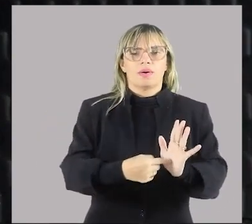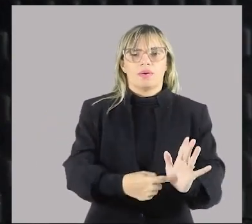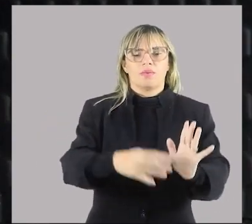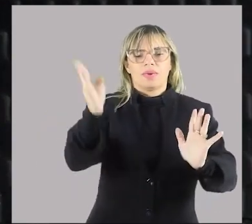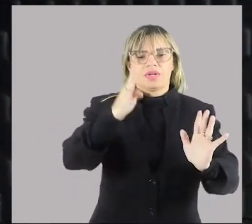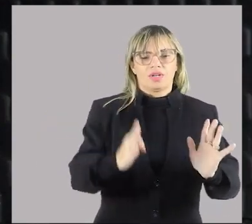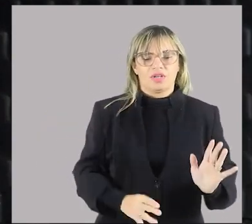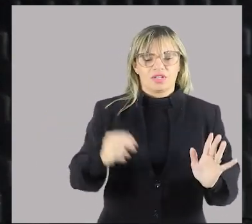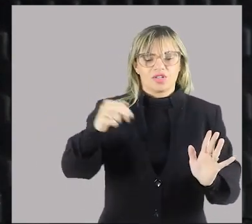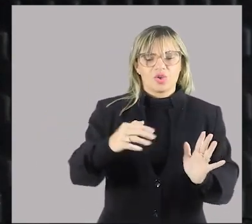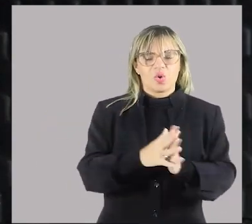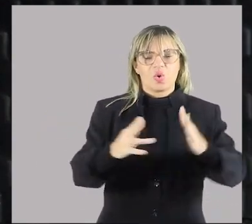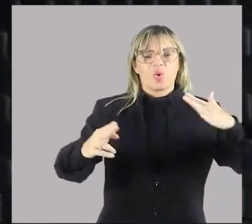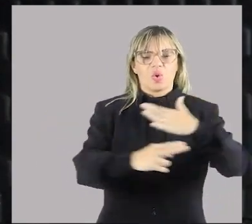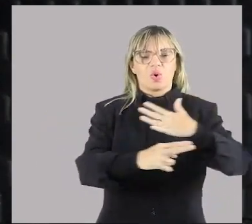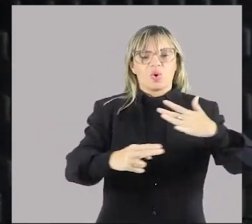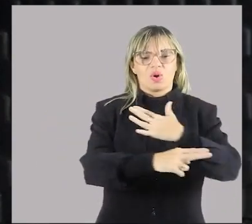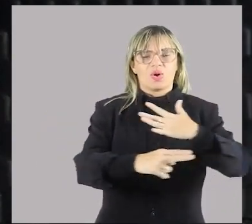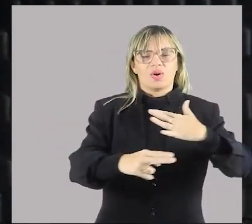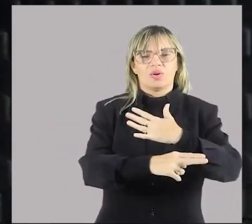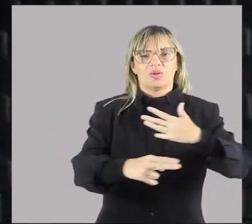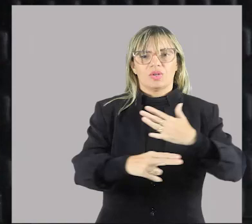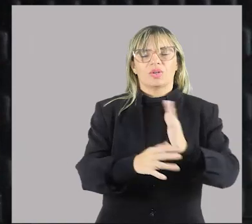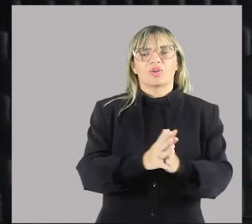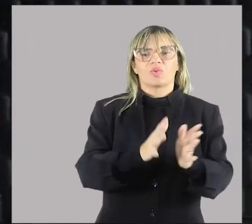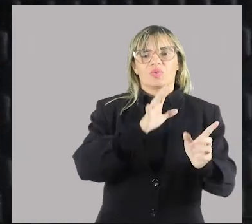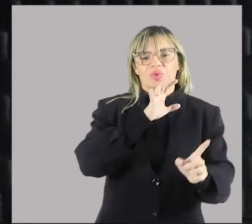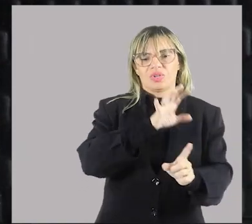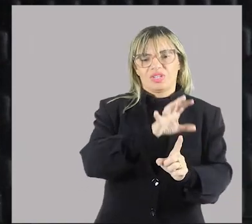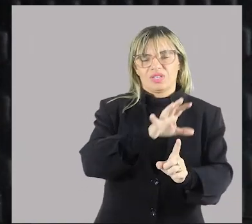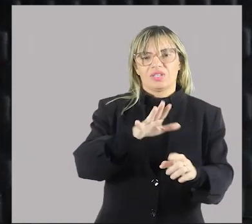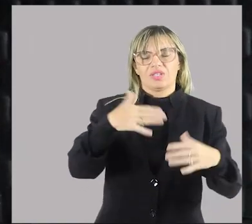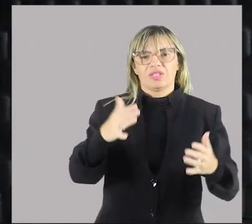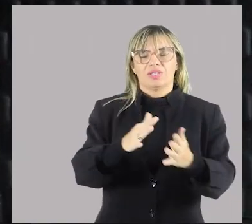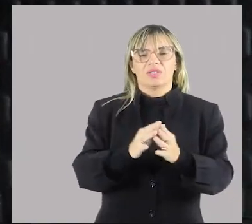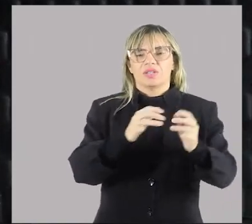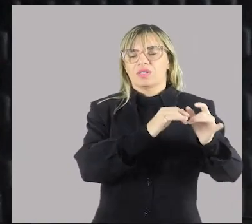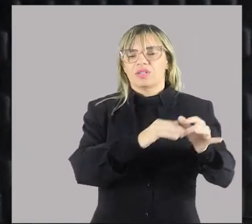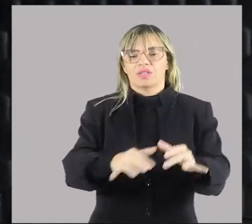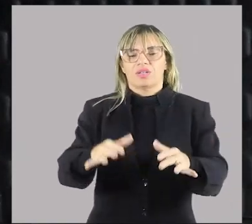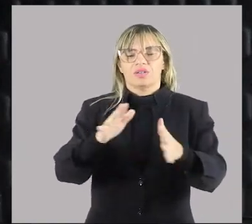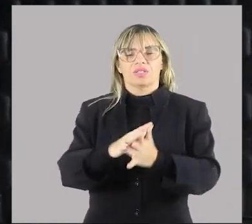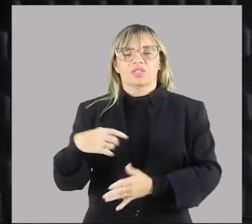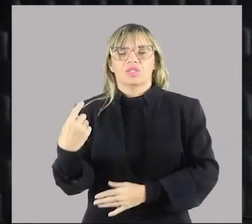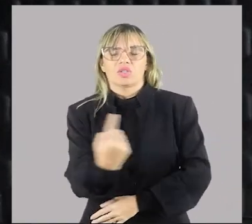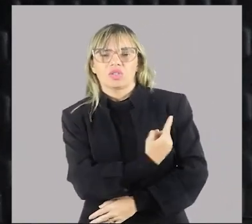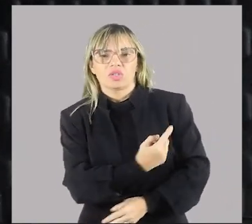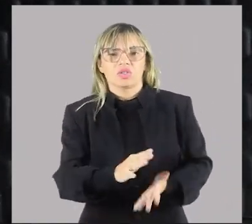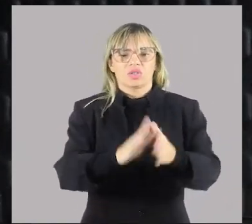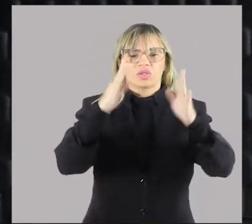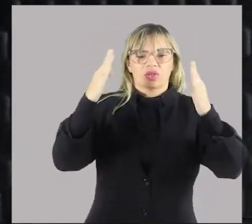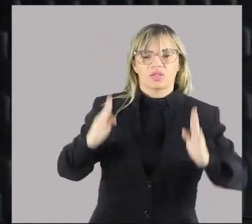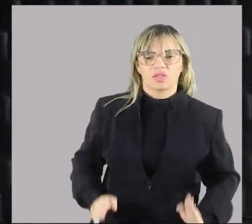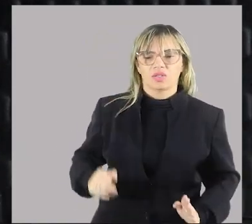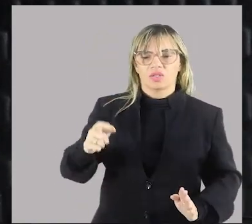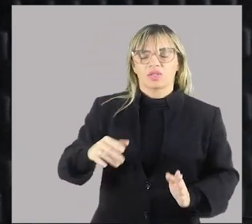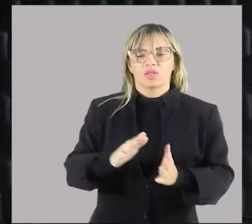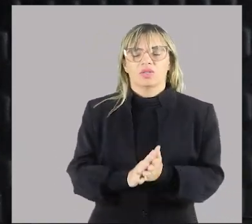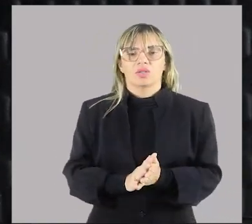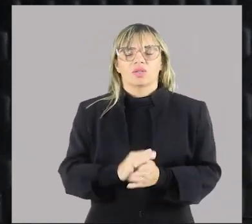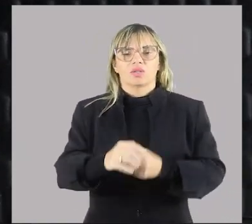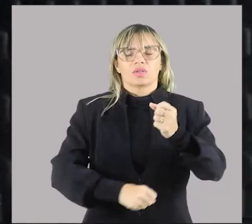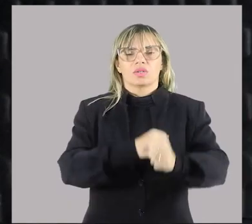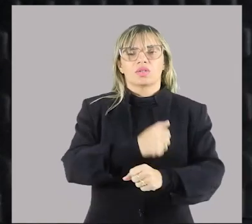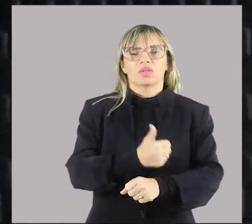mais urbana. Então é nesse aspecto que ela vai contribuir. Porque se nós analisarmos, no início dos anos 20,